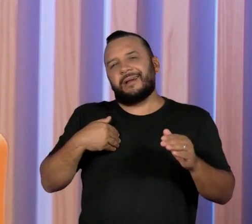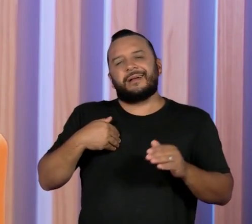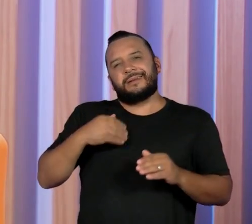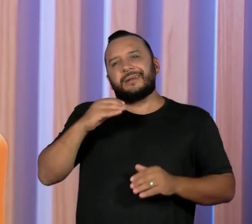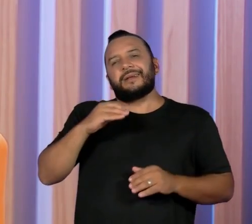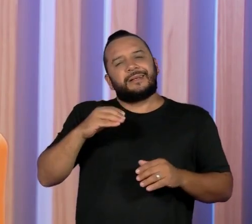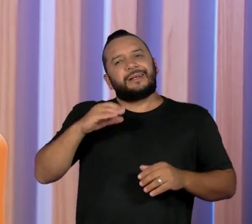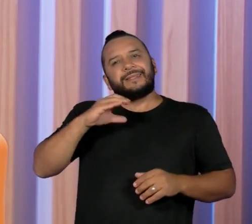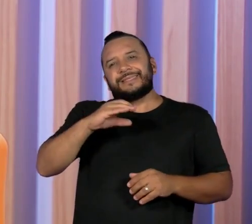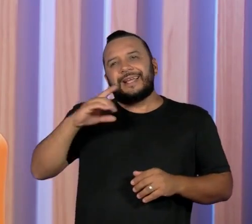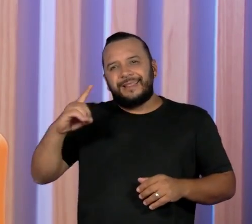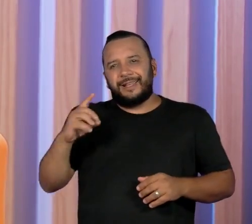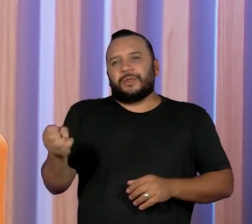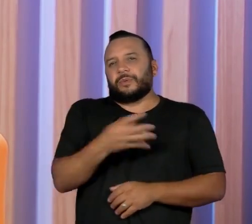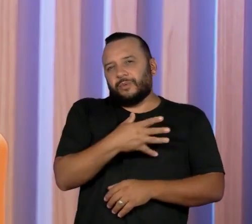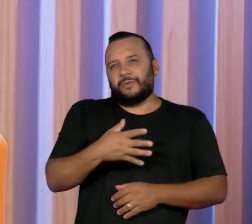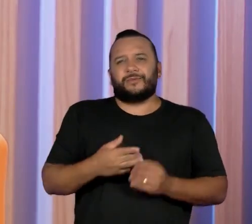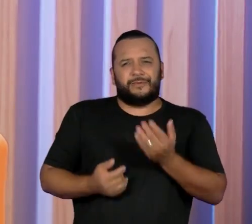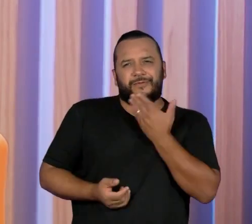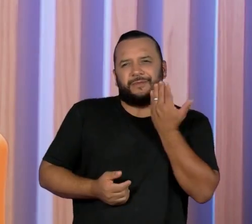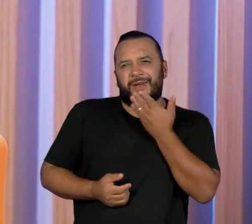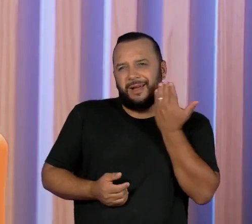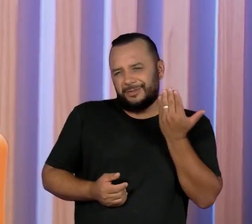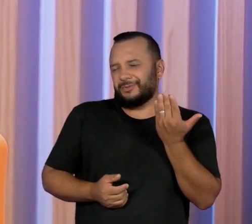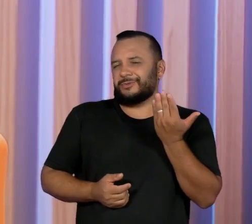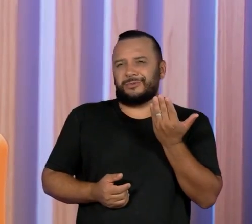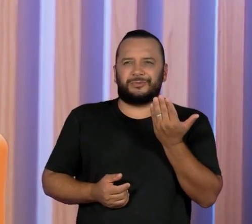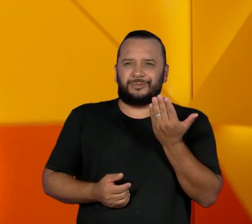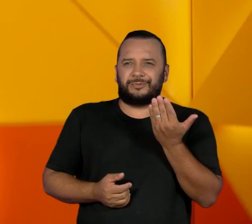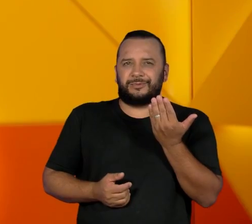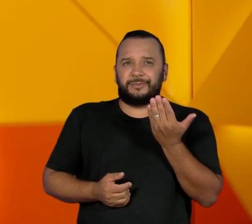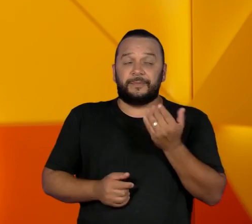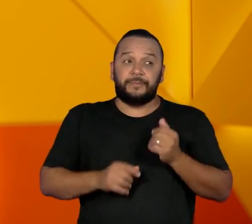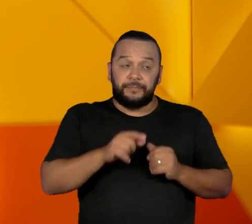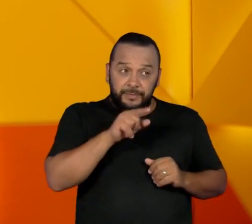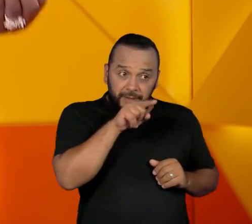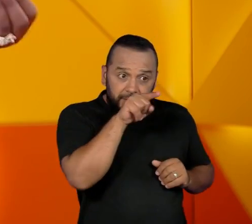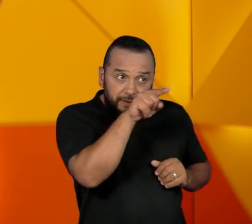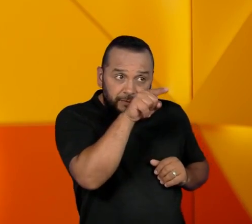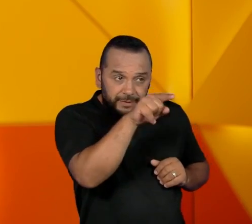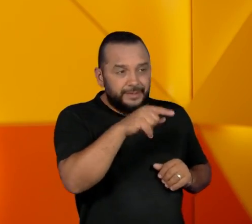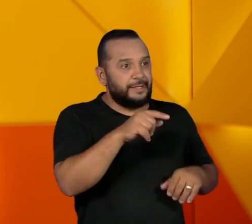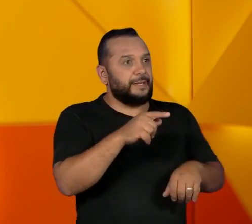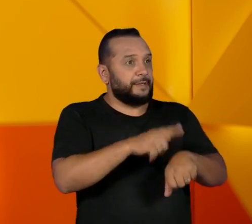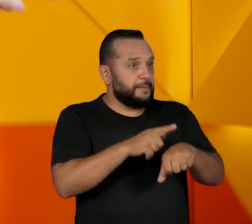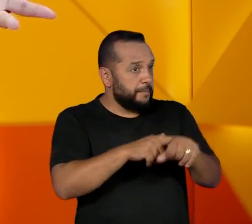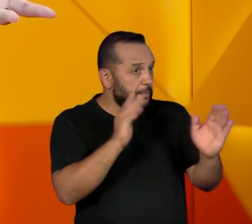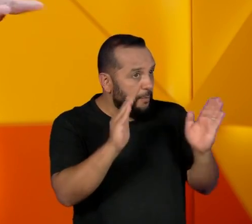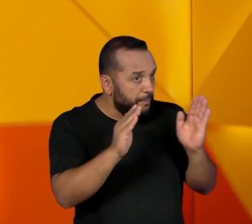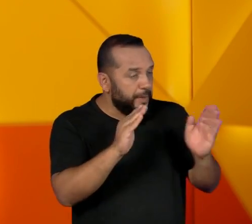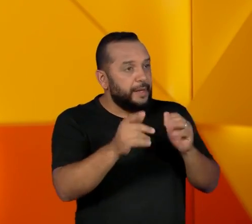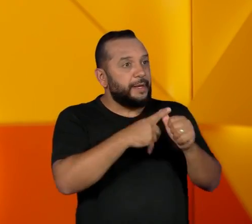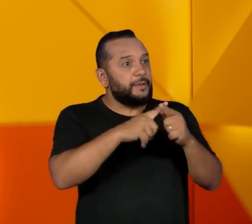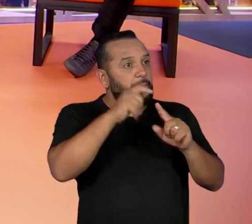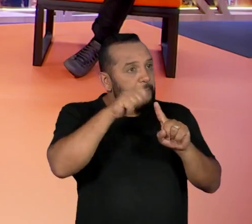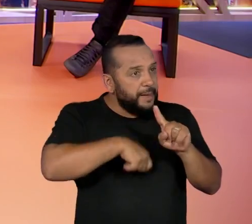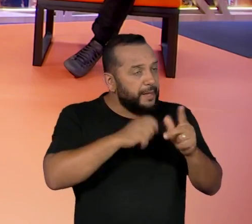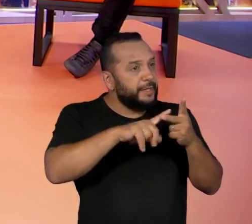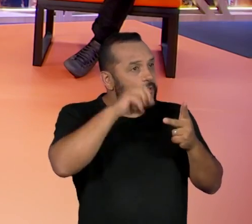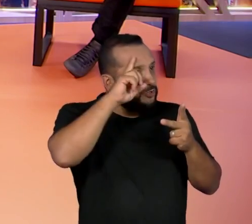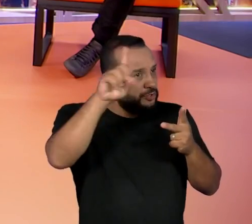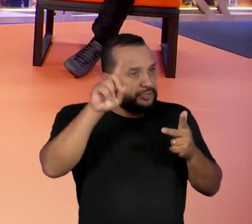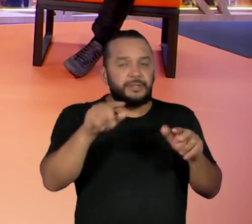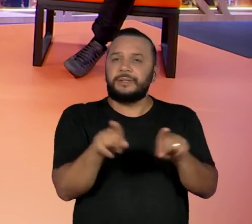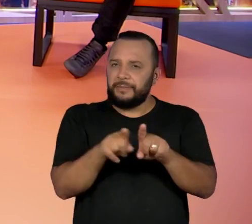tão fácil, assim, né? Um sonho tão fácil. Mas aí você vai determinar um momento, um mês, uma data, ia né? determinando